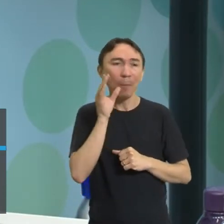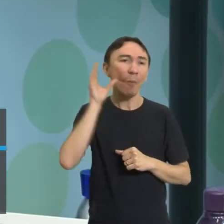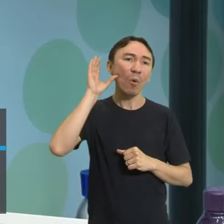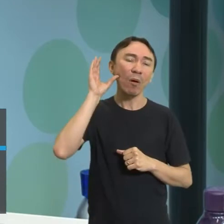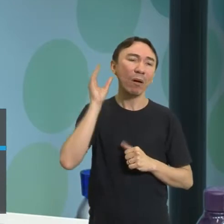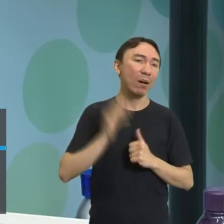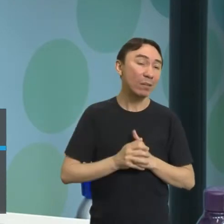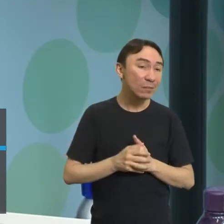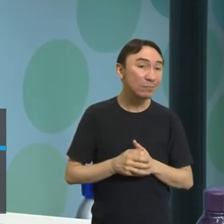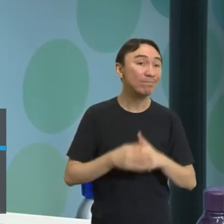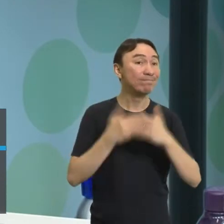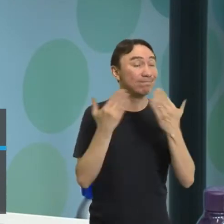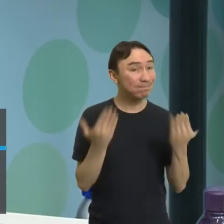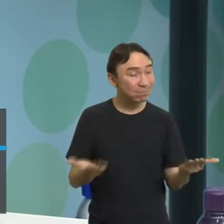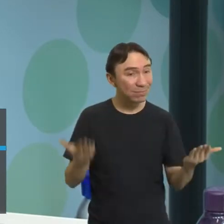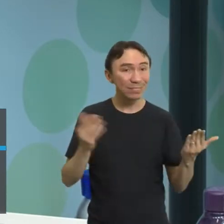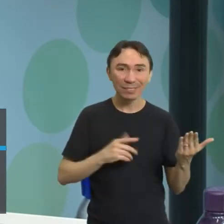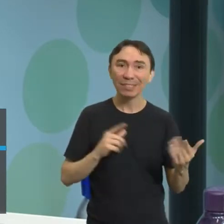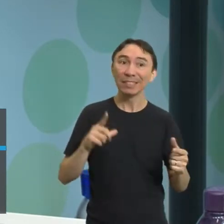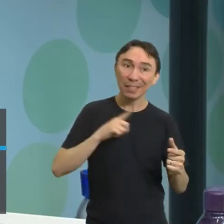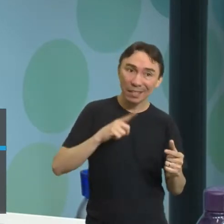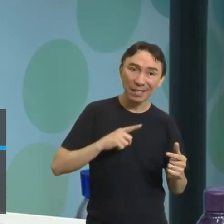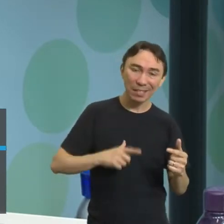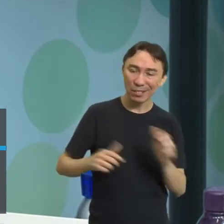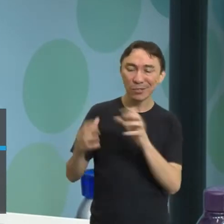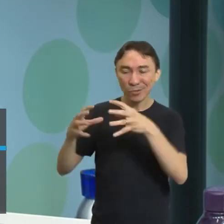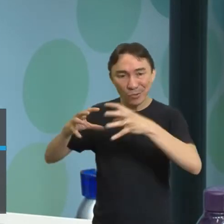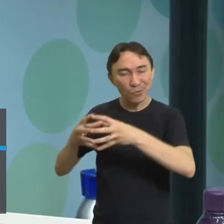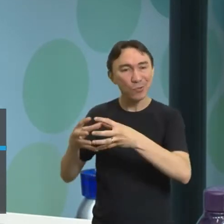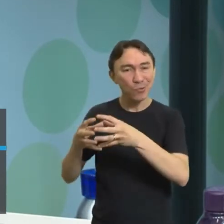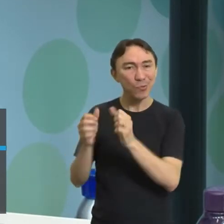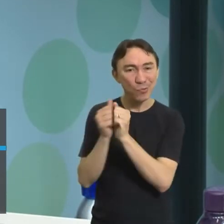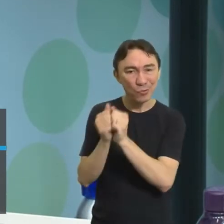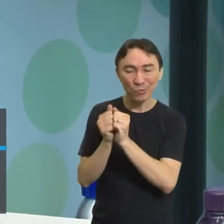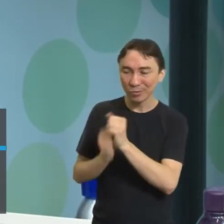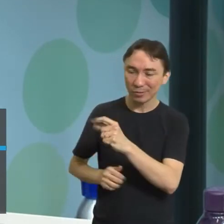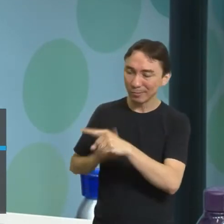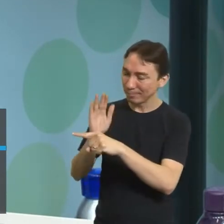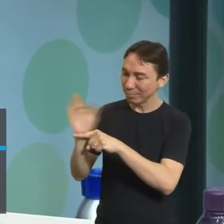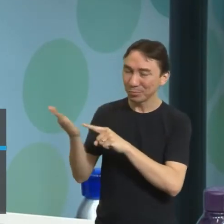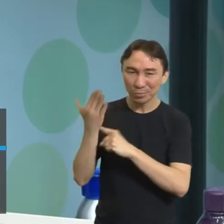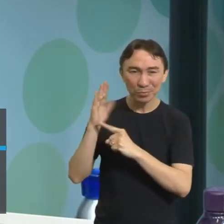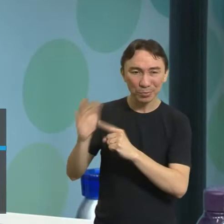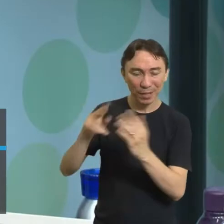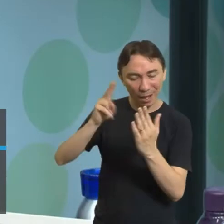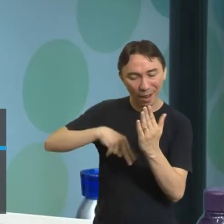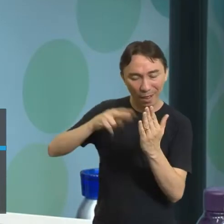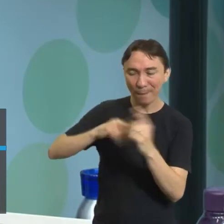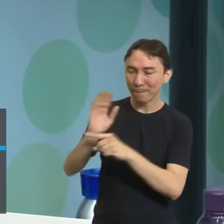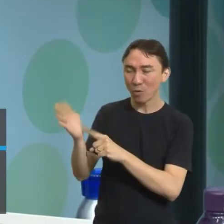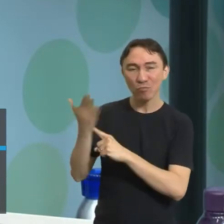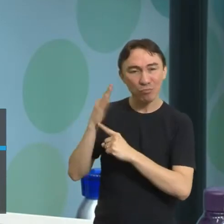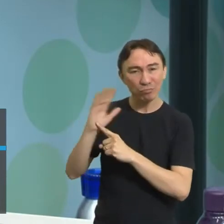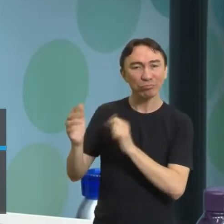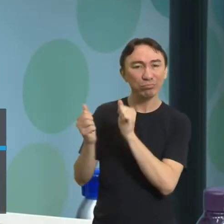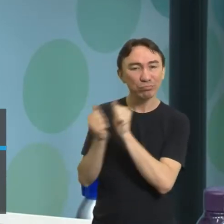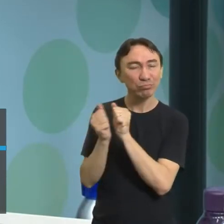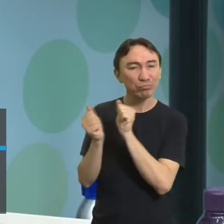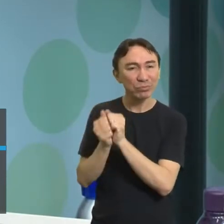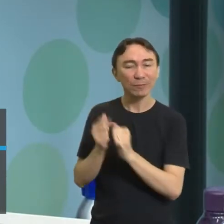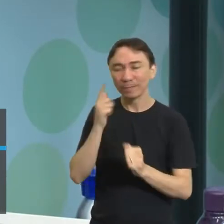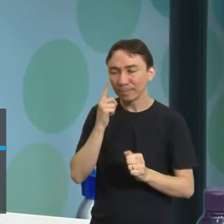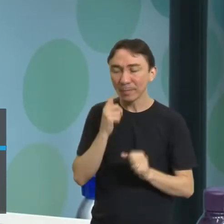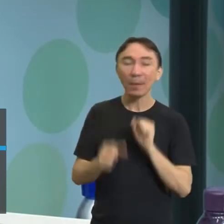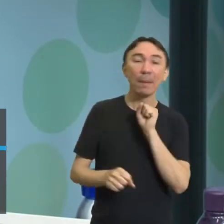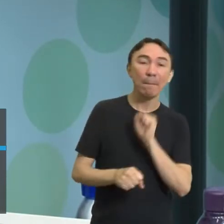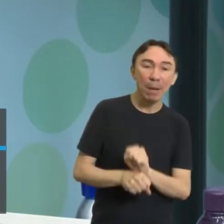informações. E nesse momento de troca, em grupo, em que o professor ele vai mediando essa leitura, vai fazendo essas pausas